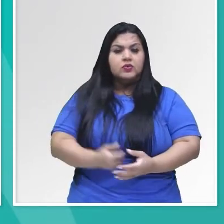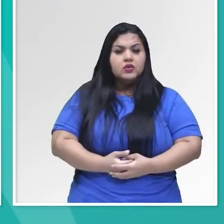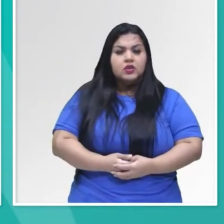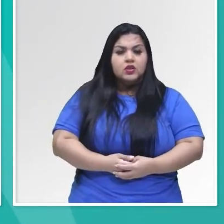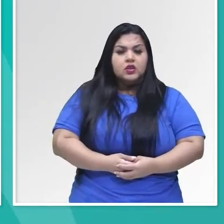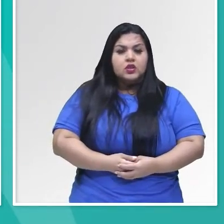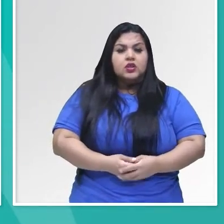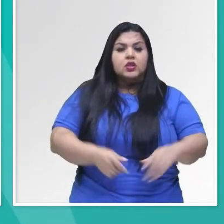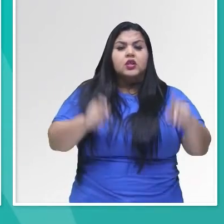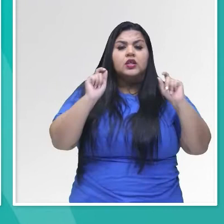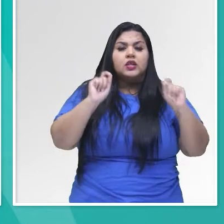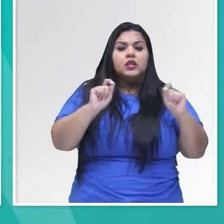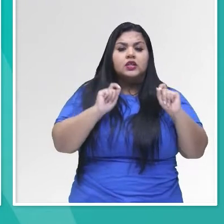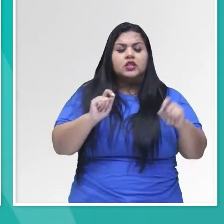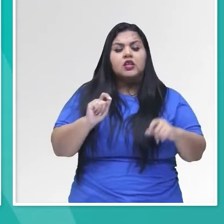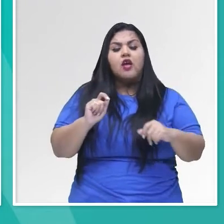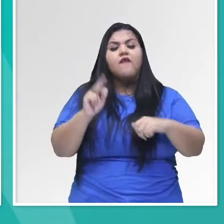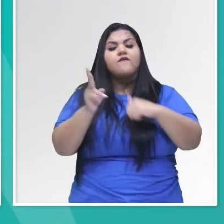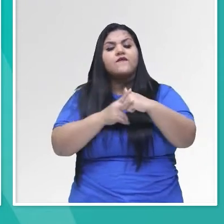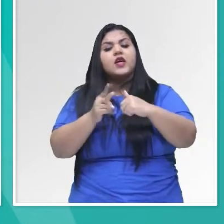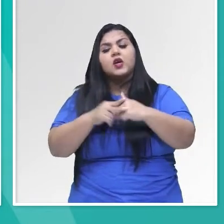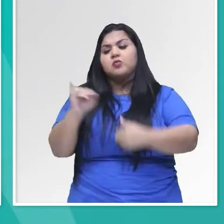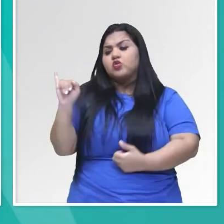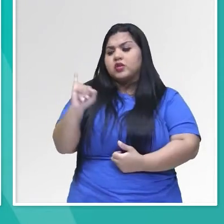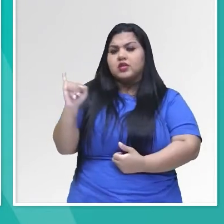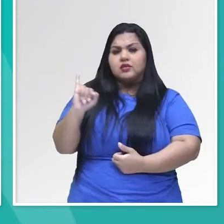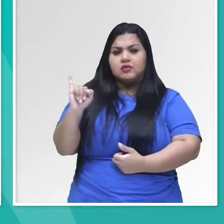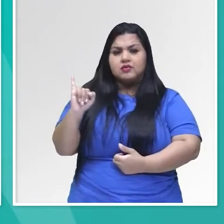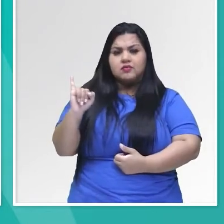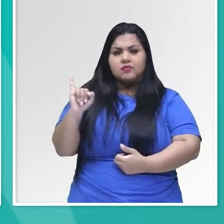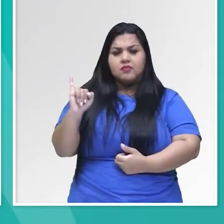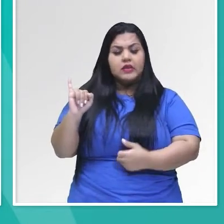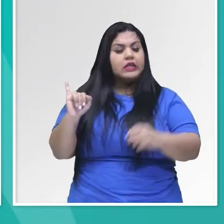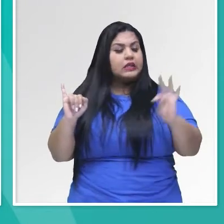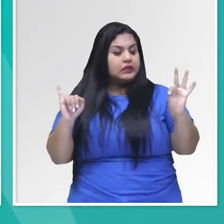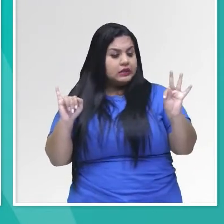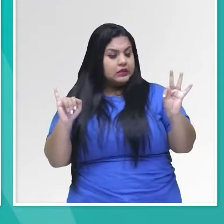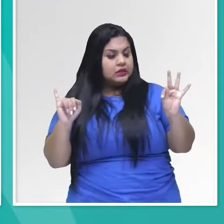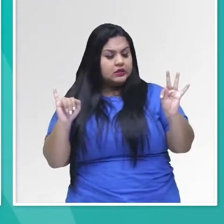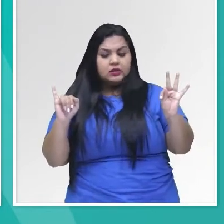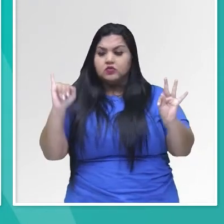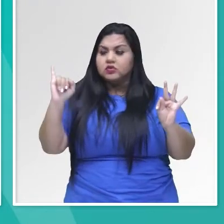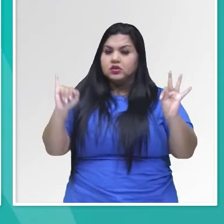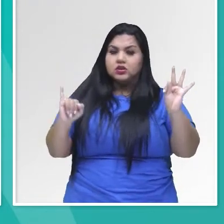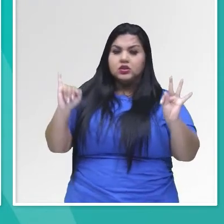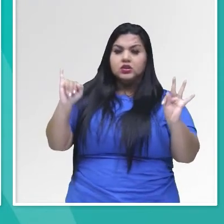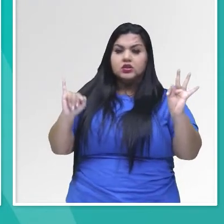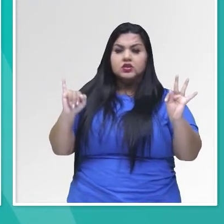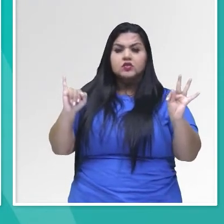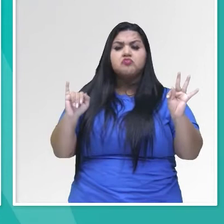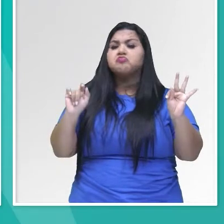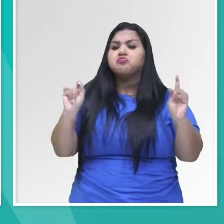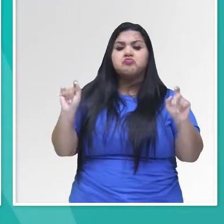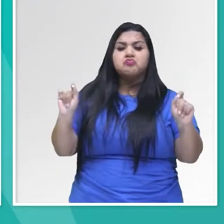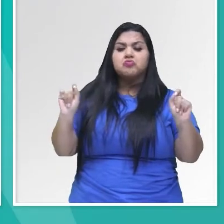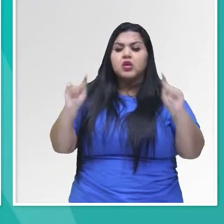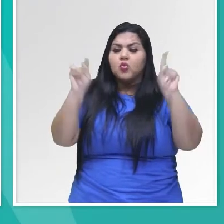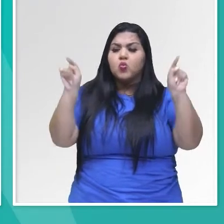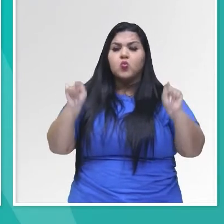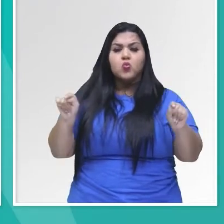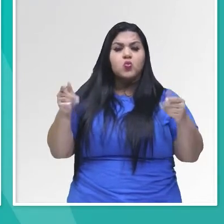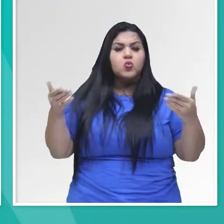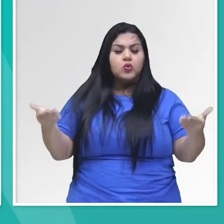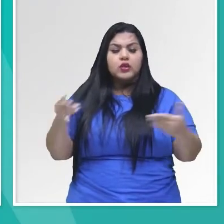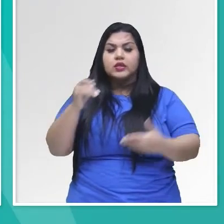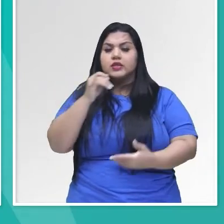E o que é um verbo intransitivo? Para você perceber bem a diferença. Transitivo, intransitivo. Eu vou te afirmar um